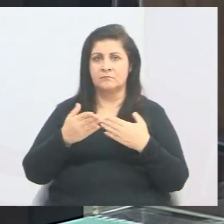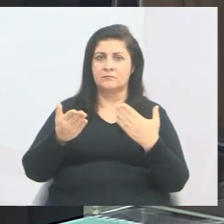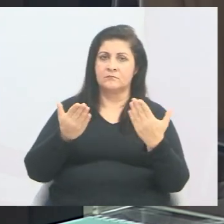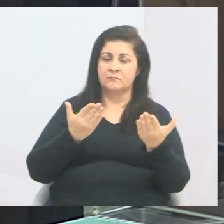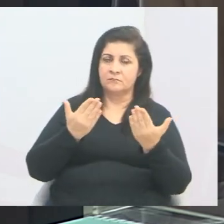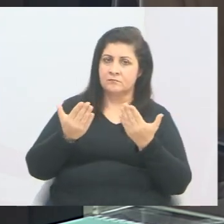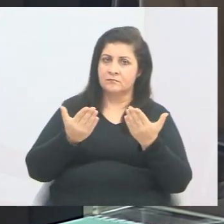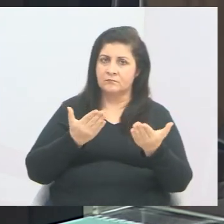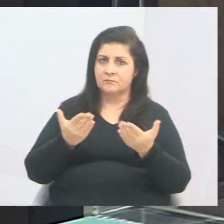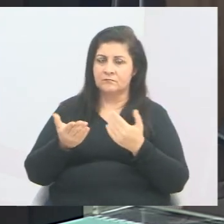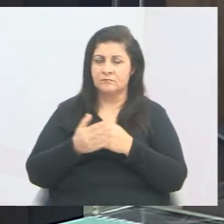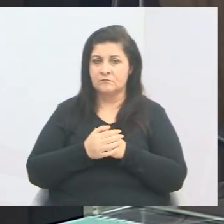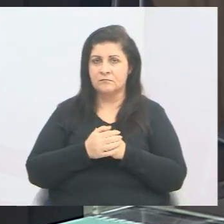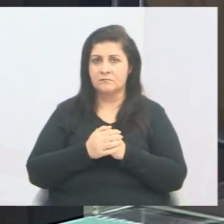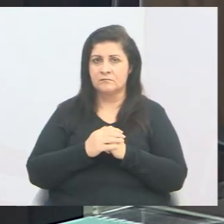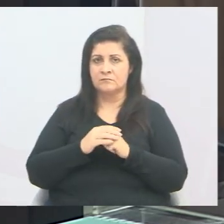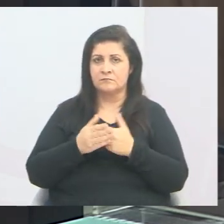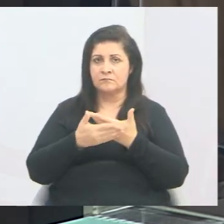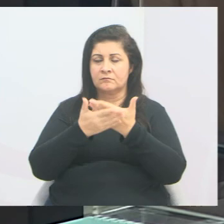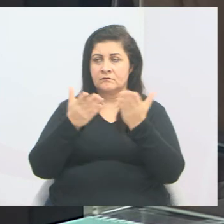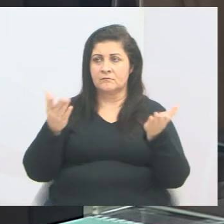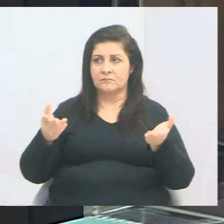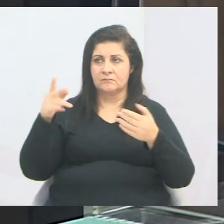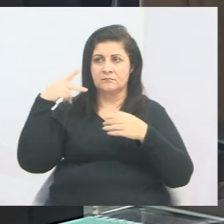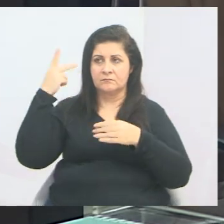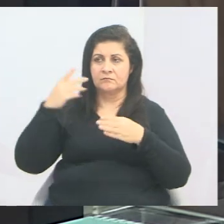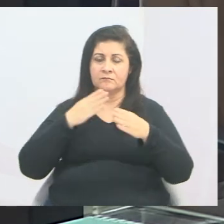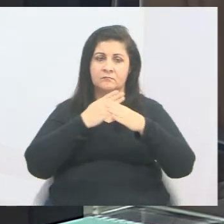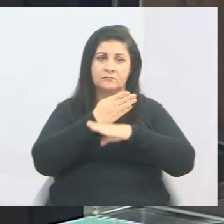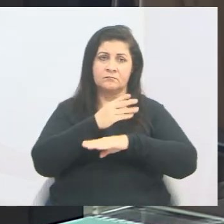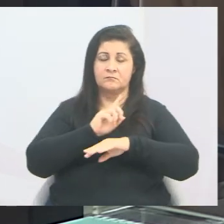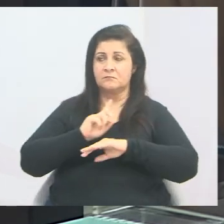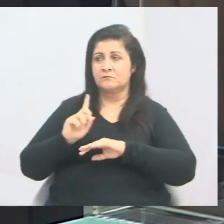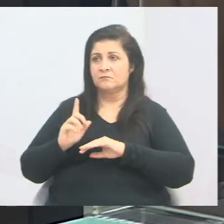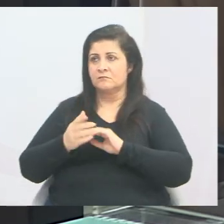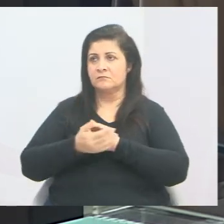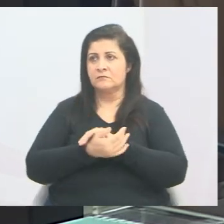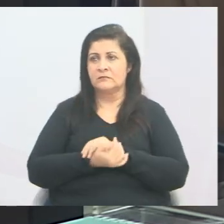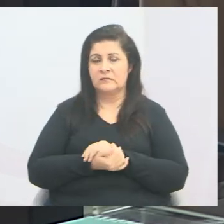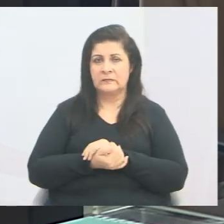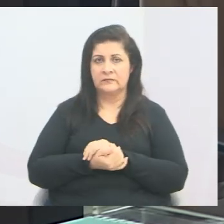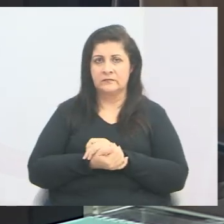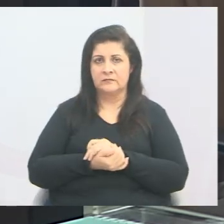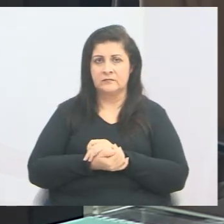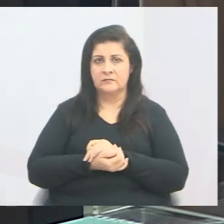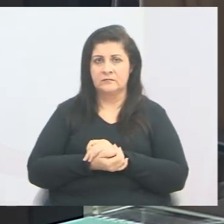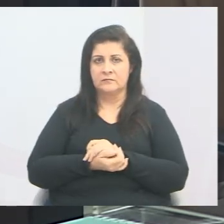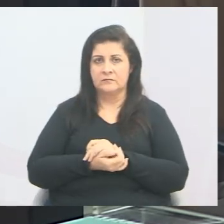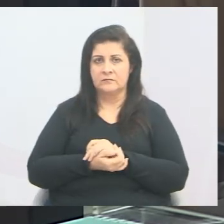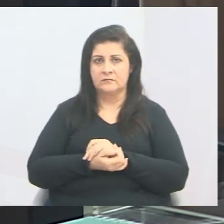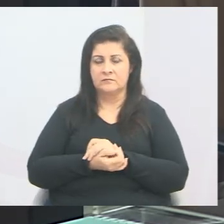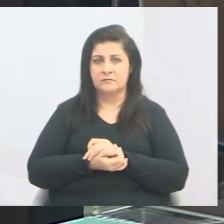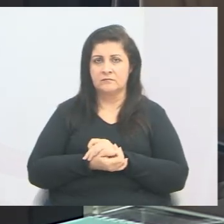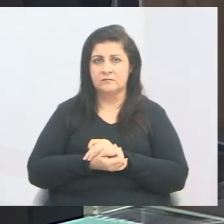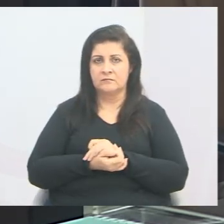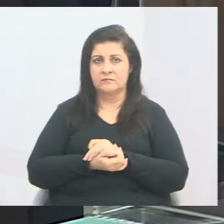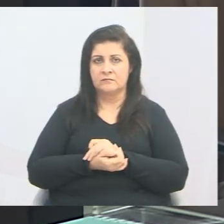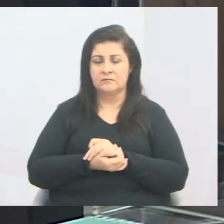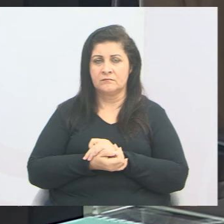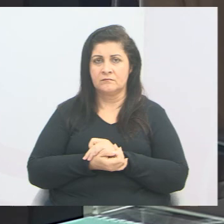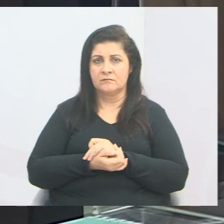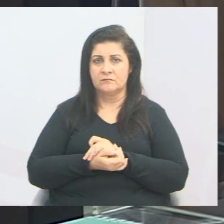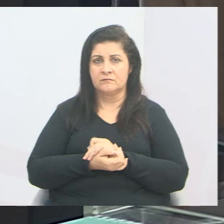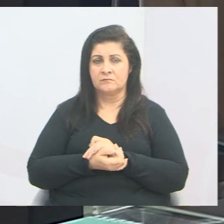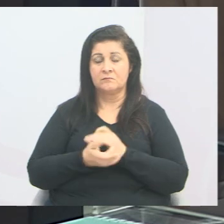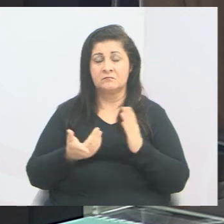flexibilização e aí cabe aos senhores aprovar ou não. Tá? Então, eu fico um